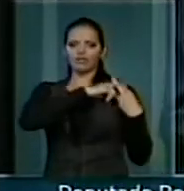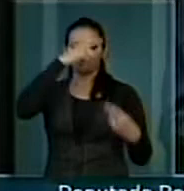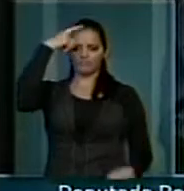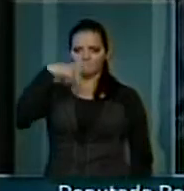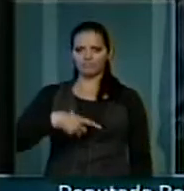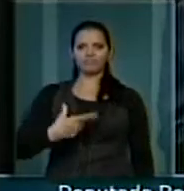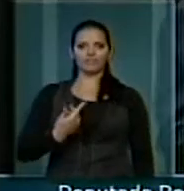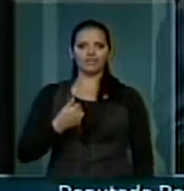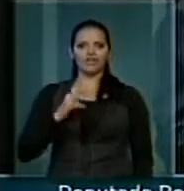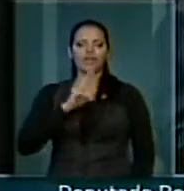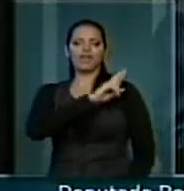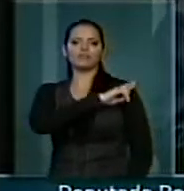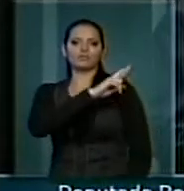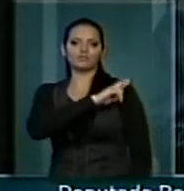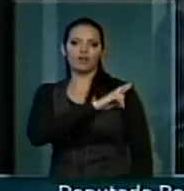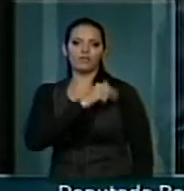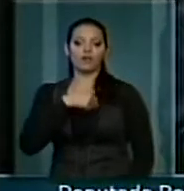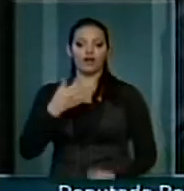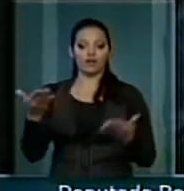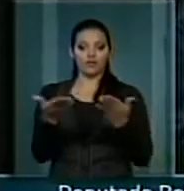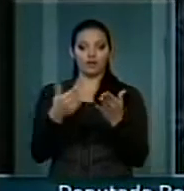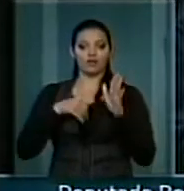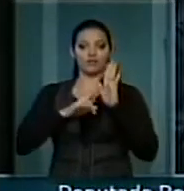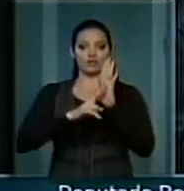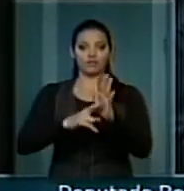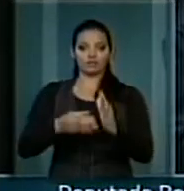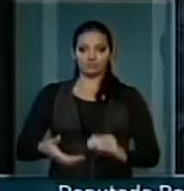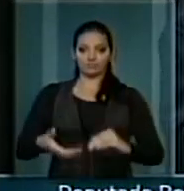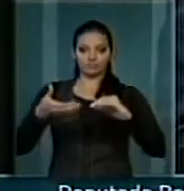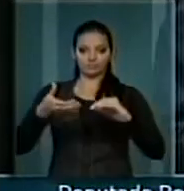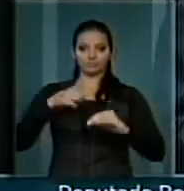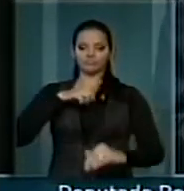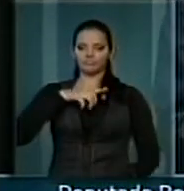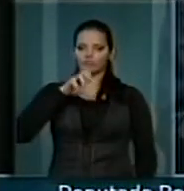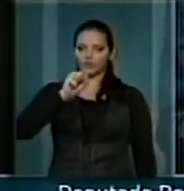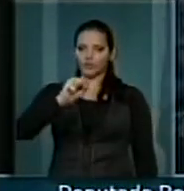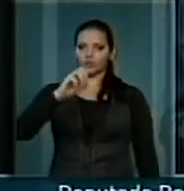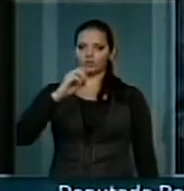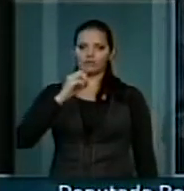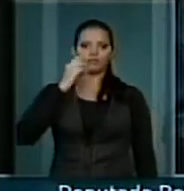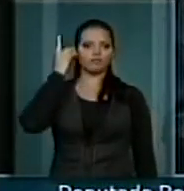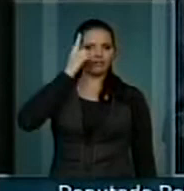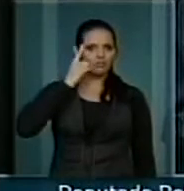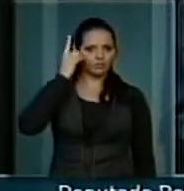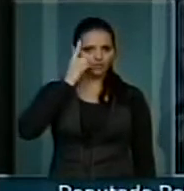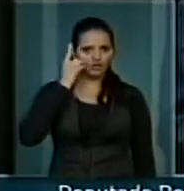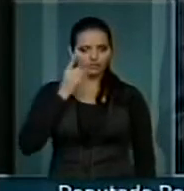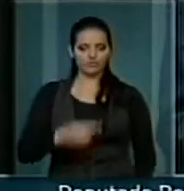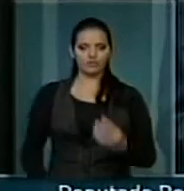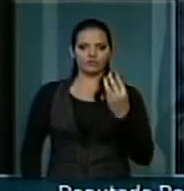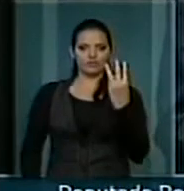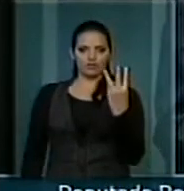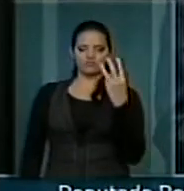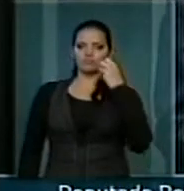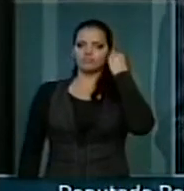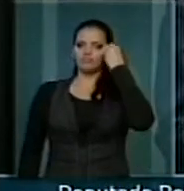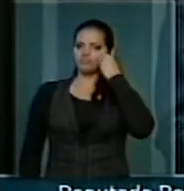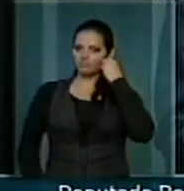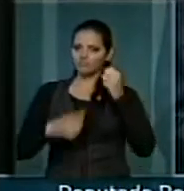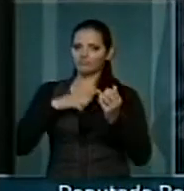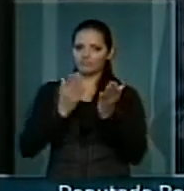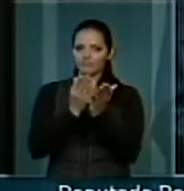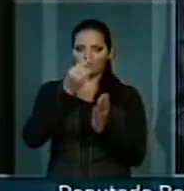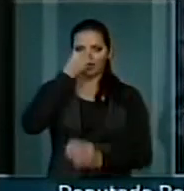bem representada neste Congresso Nacional por uma bancada de 80 deputados federais e 3 senadores